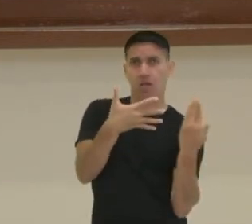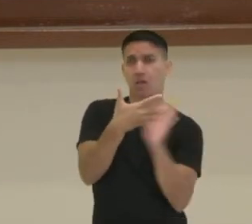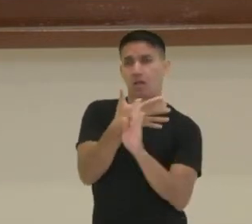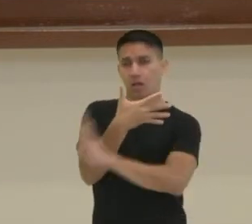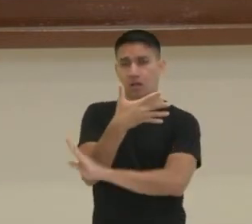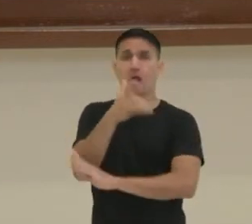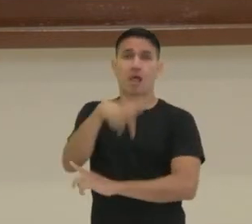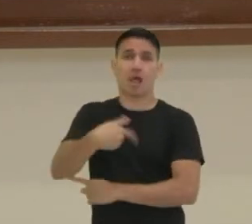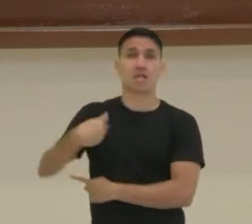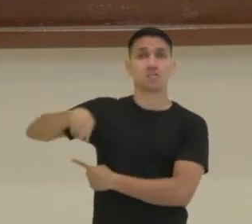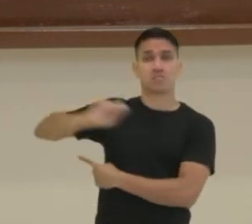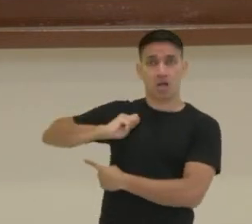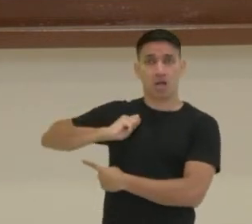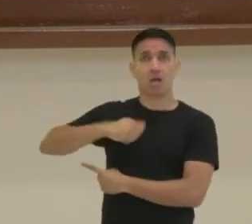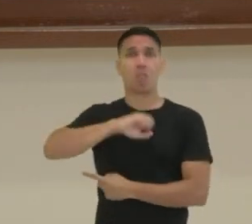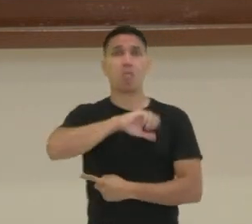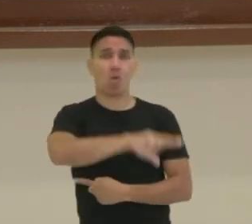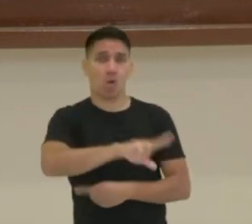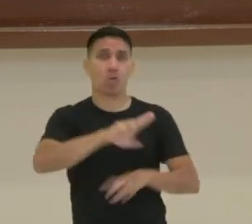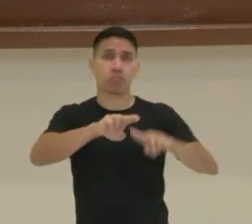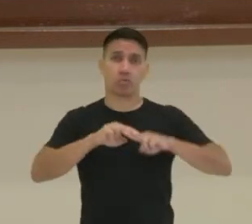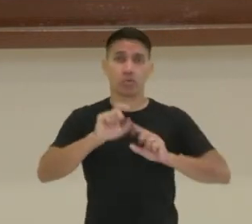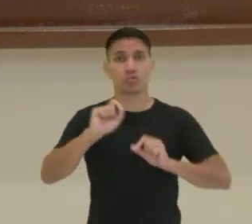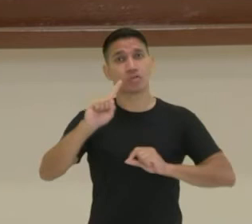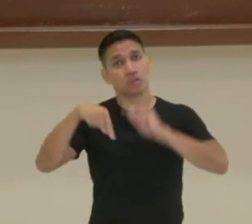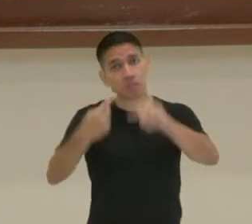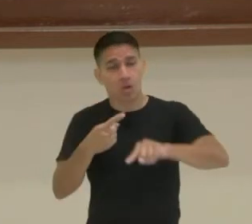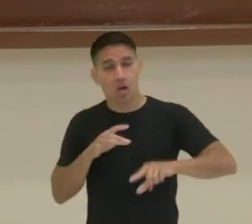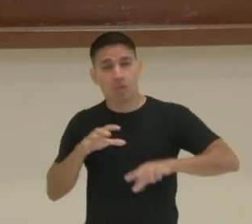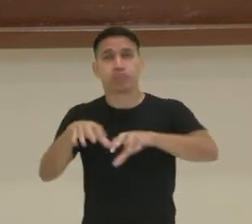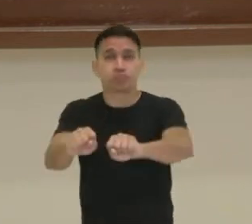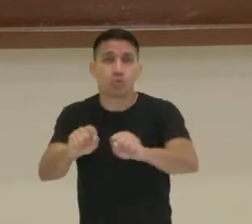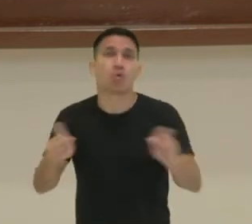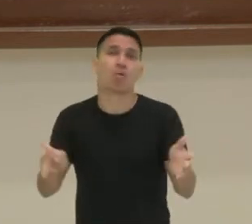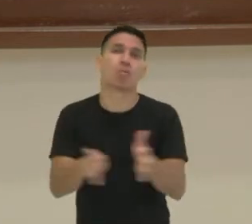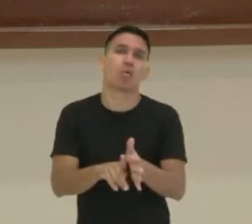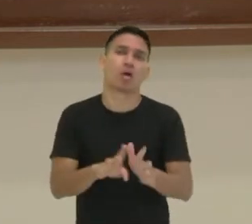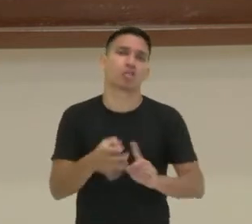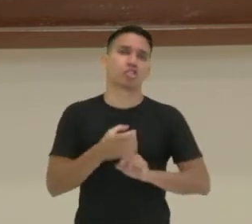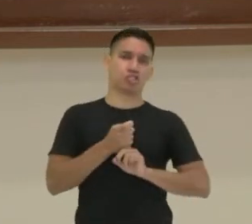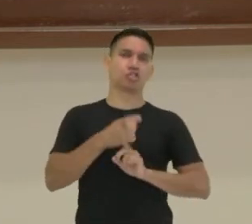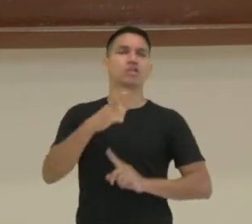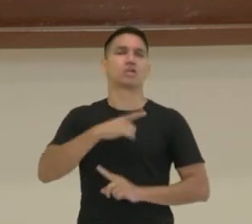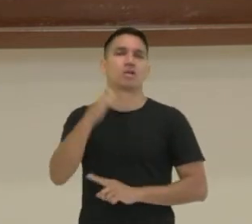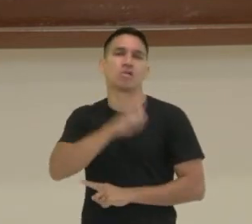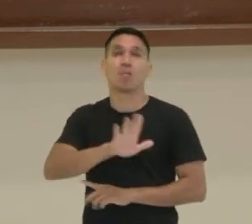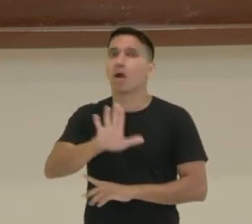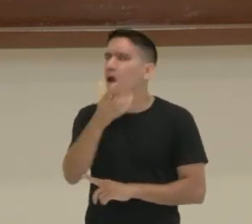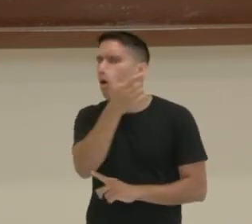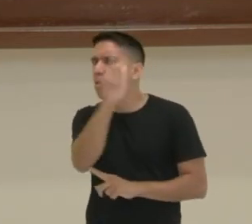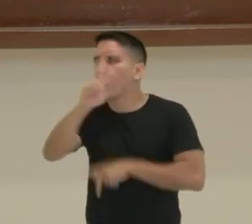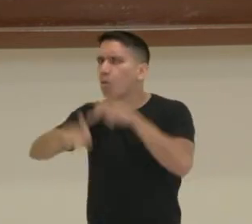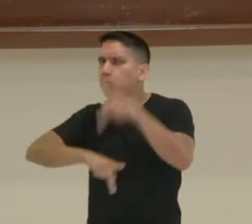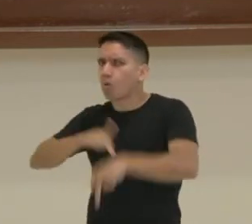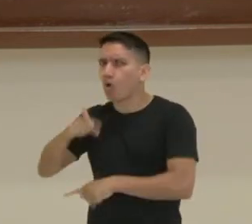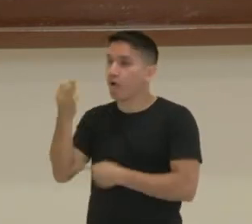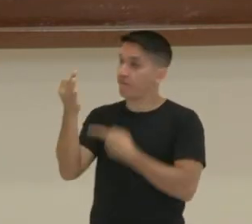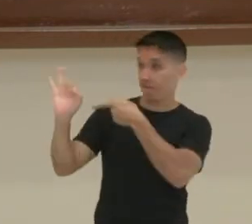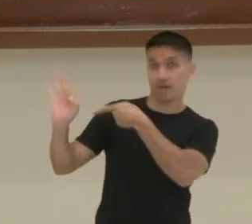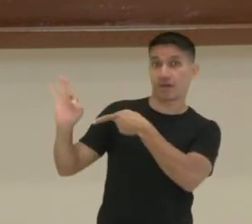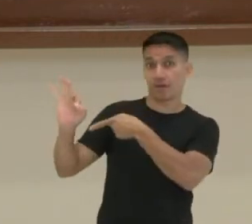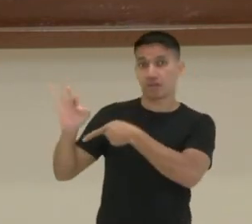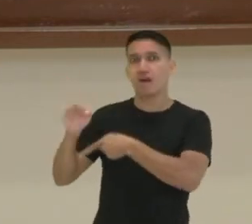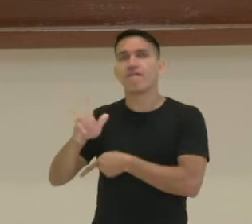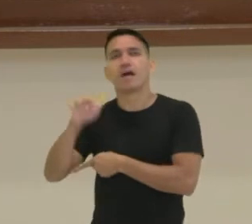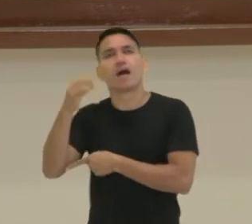né? Logo eles se apossaram da terra que era deles por direito. Mas aí nós vamos ver que outros povos, a França, vai